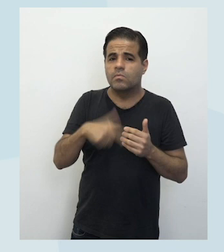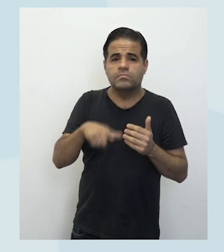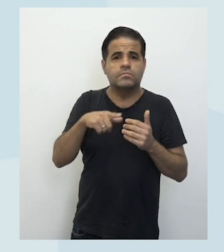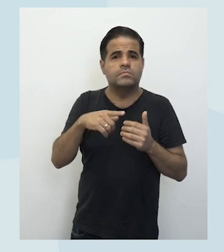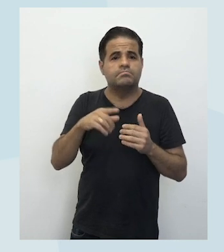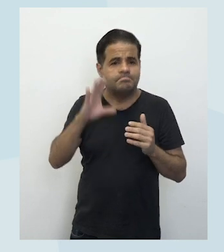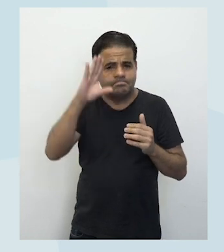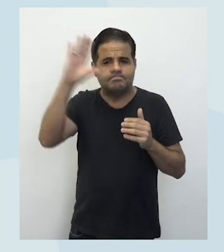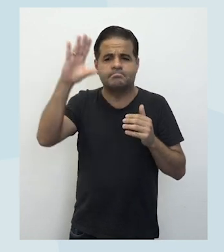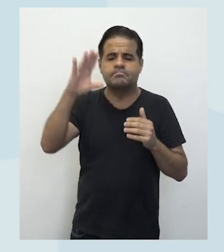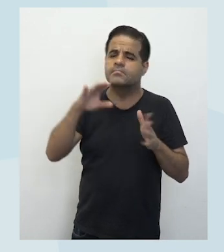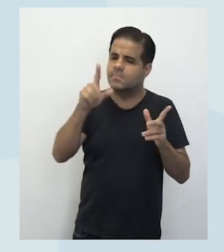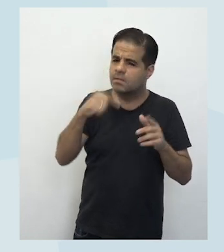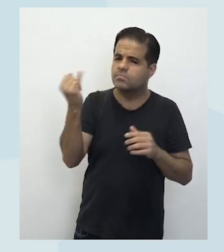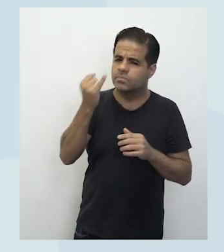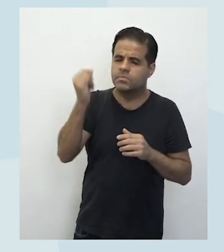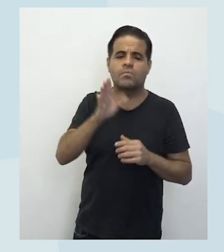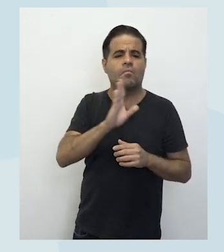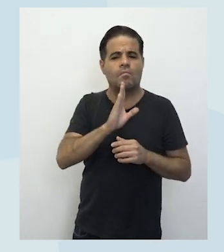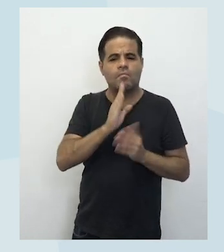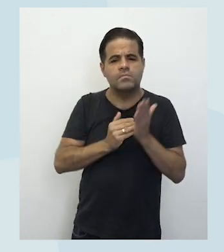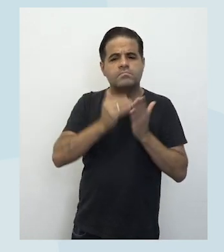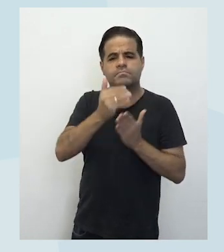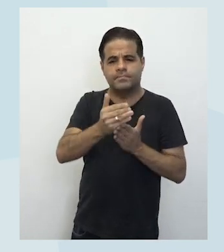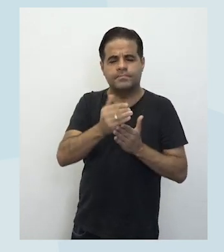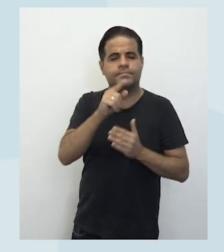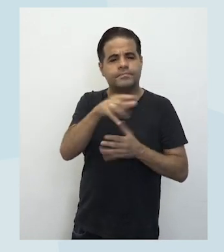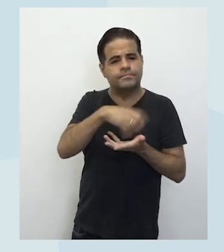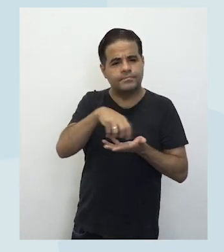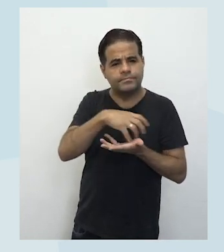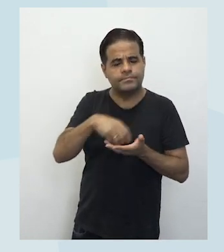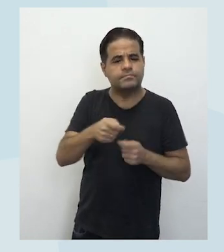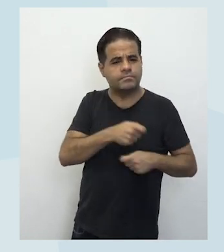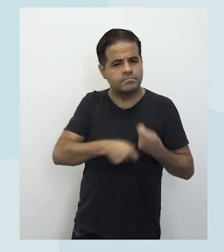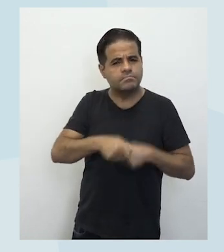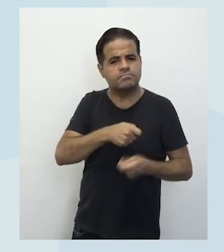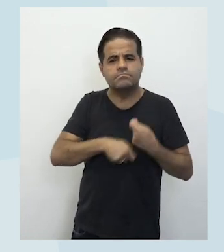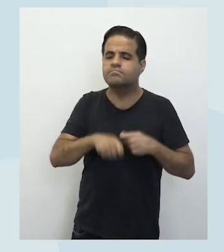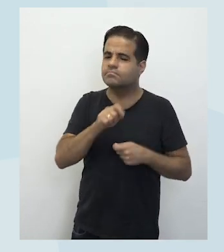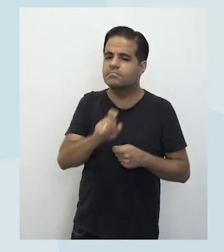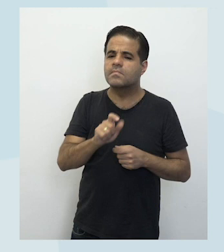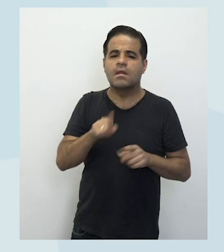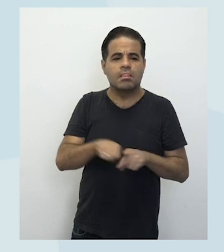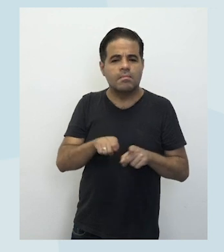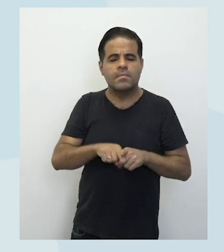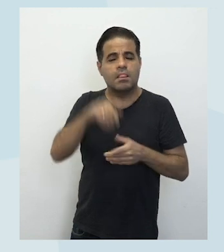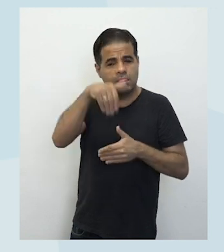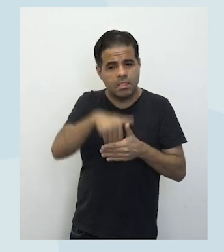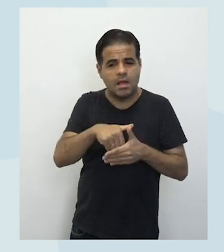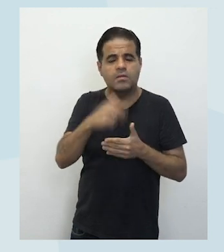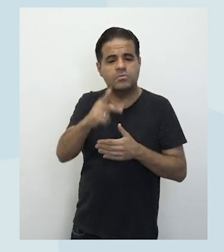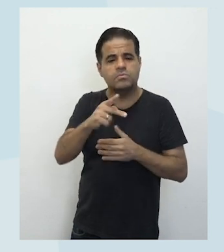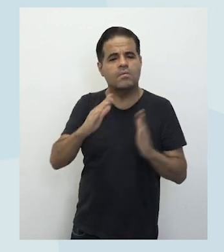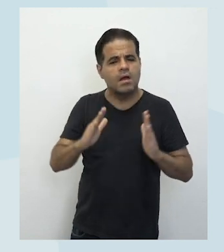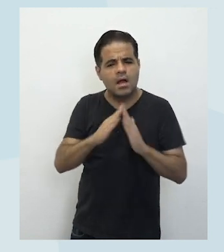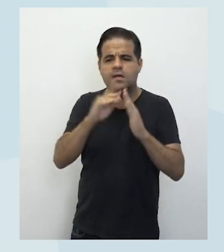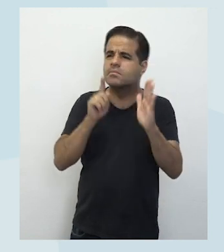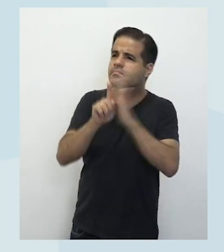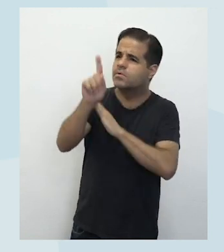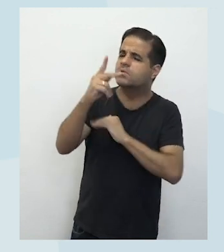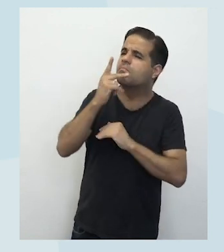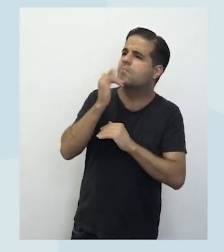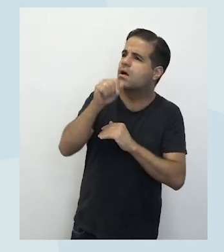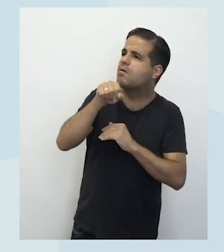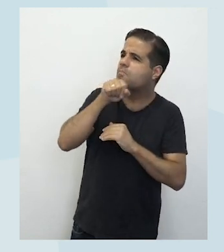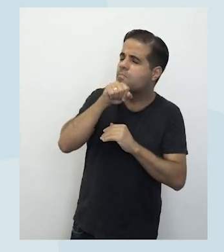outro destaque. Então é importante conhecer um pouquinho sobre os setores da economia, né, e até mesmo dentro da sua casa. Pergunta para o seu pai,